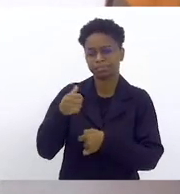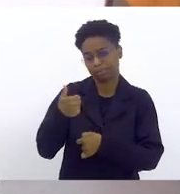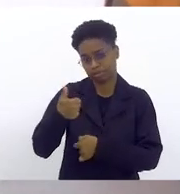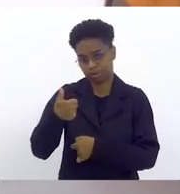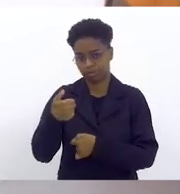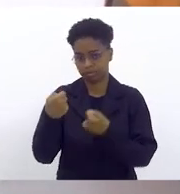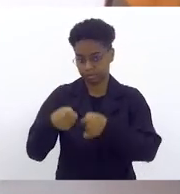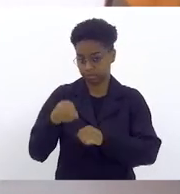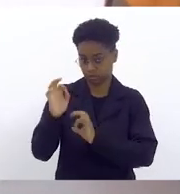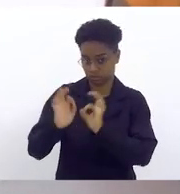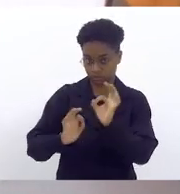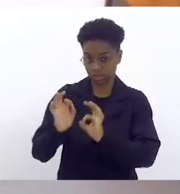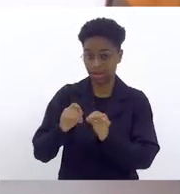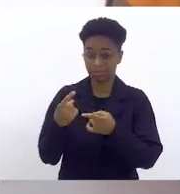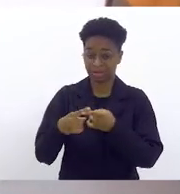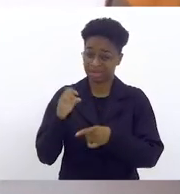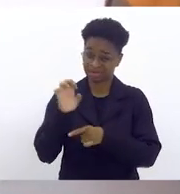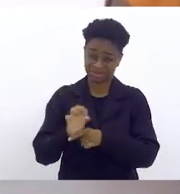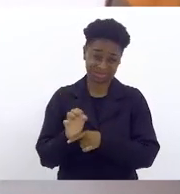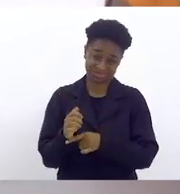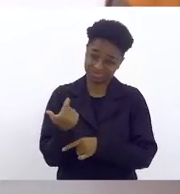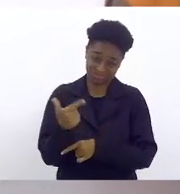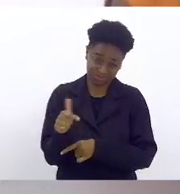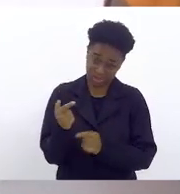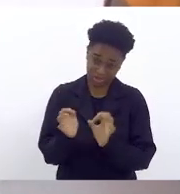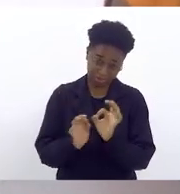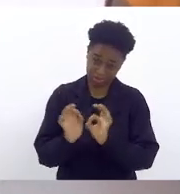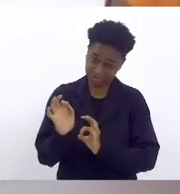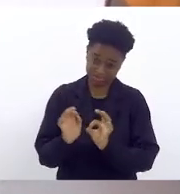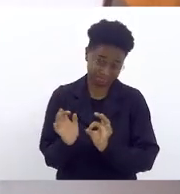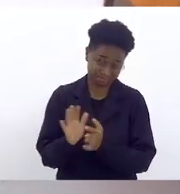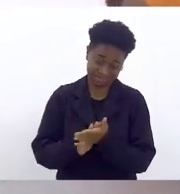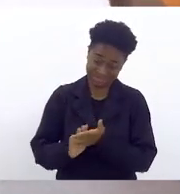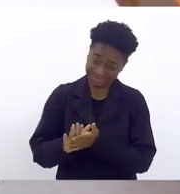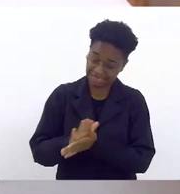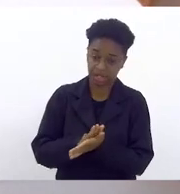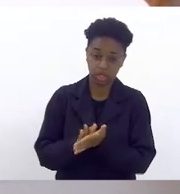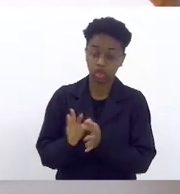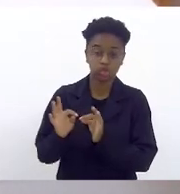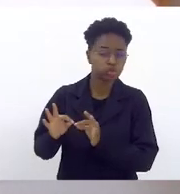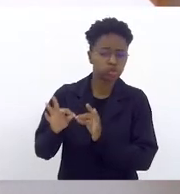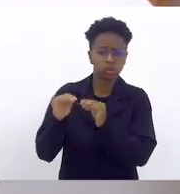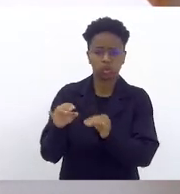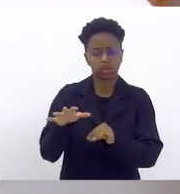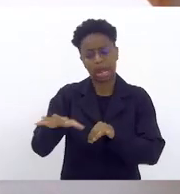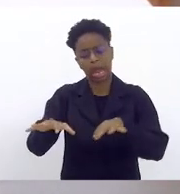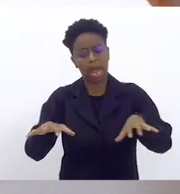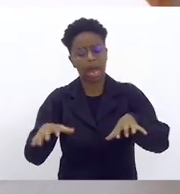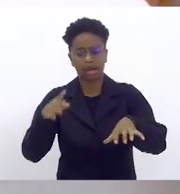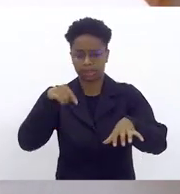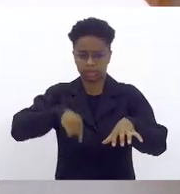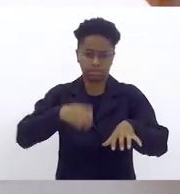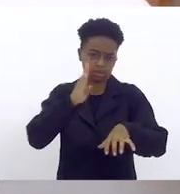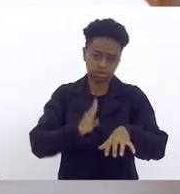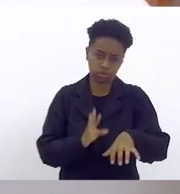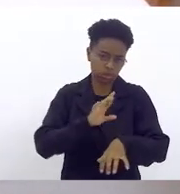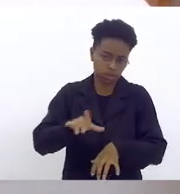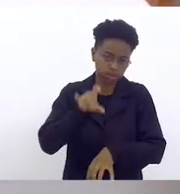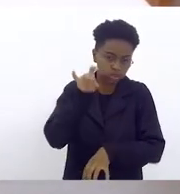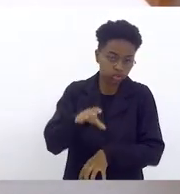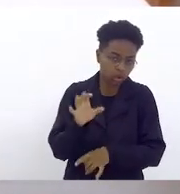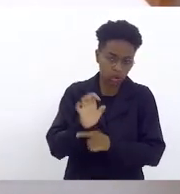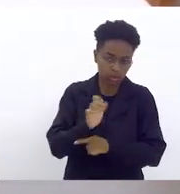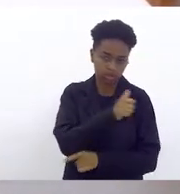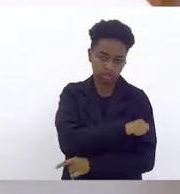de planejar que o estado não planeja muito tempo né e a gente tá falando de todos os antes da Federação não só o estado do Rio de Janeiro Além disso nós temos uma crise